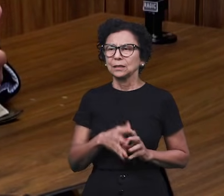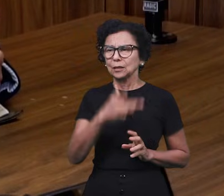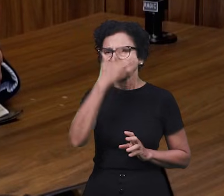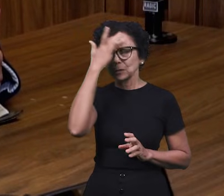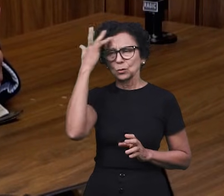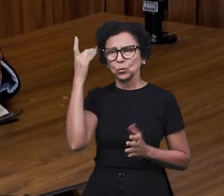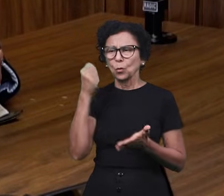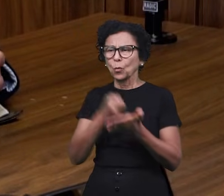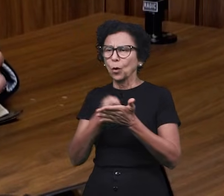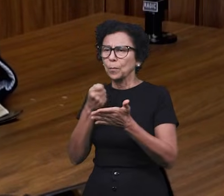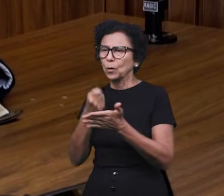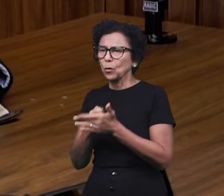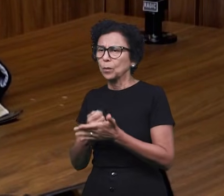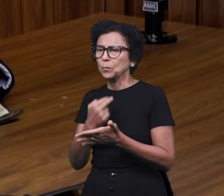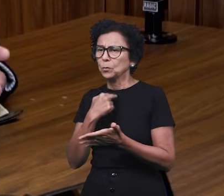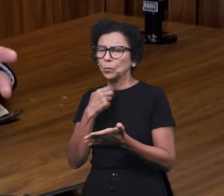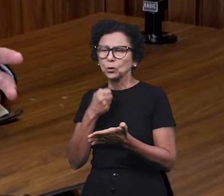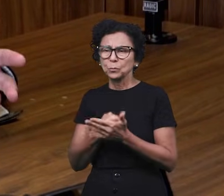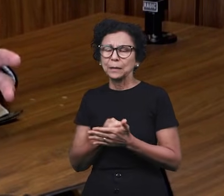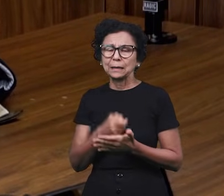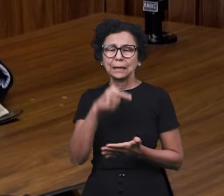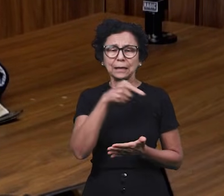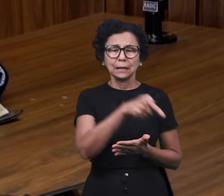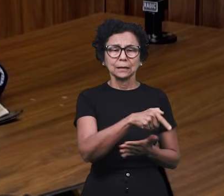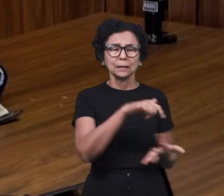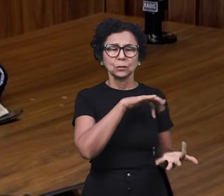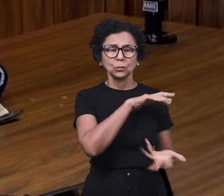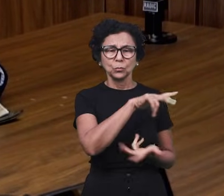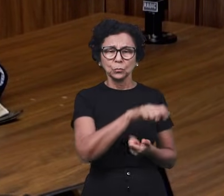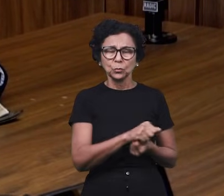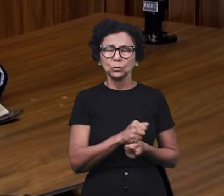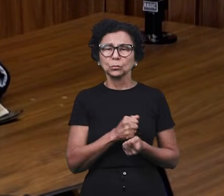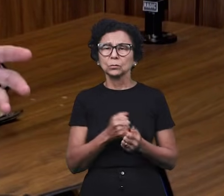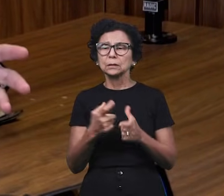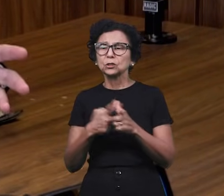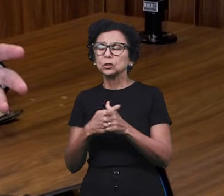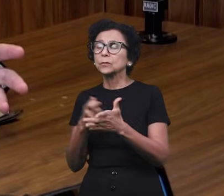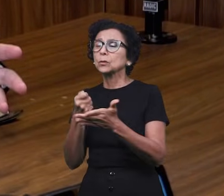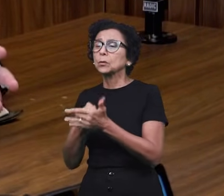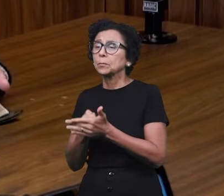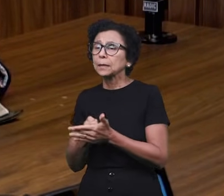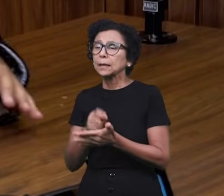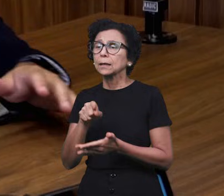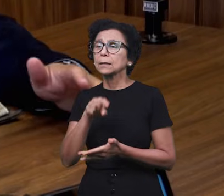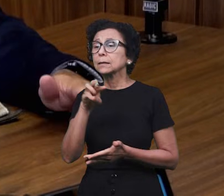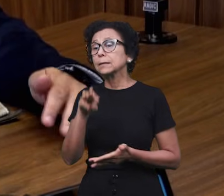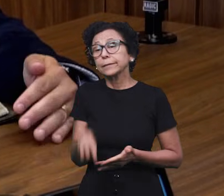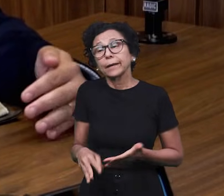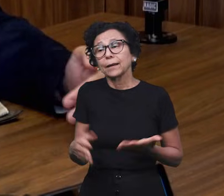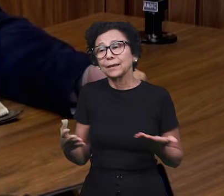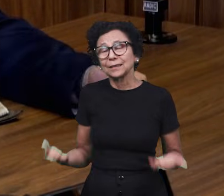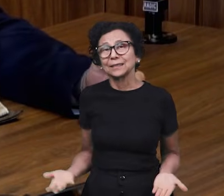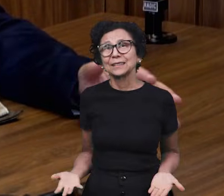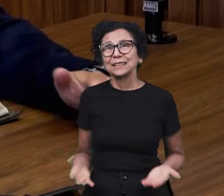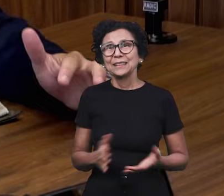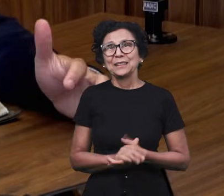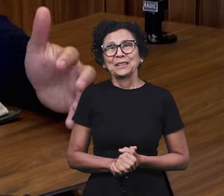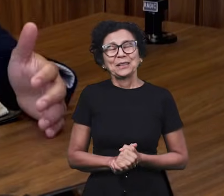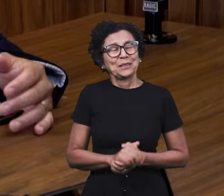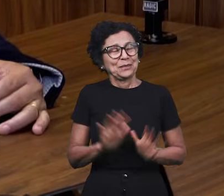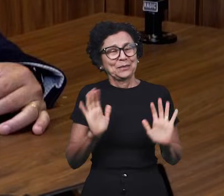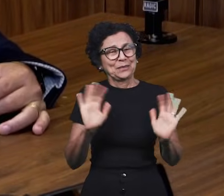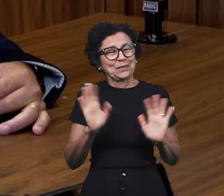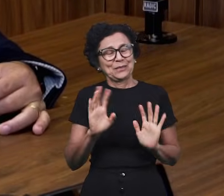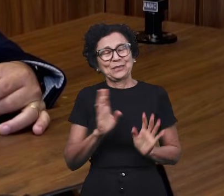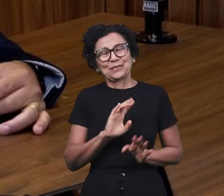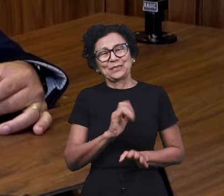cobrando. Quem é esse coletor de impostos hoje no mundo que vai cobrar essa dívida, né? Alguém vai cobrar. Não estou dizendo que os coletores de impostos